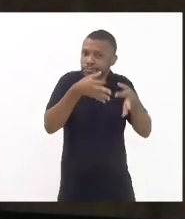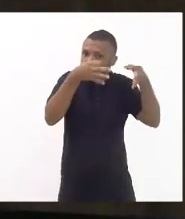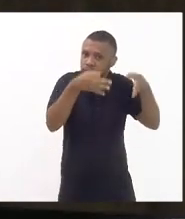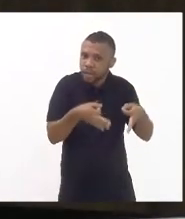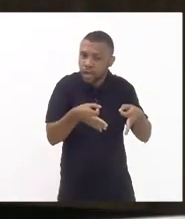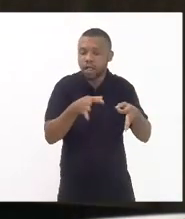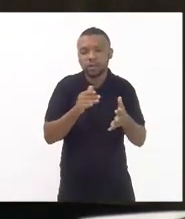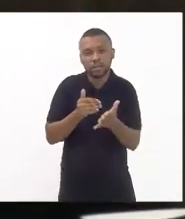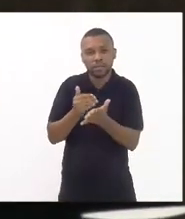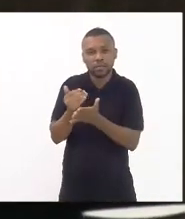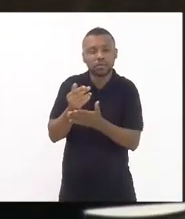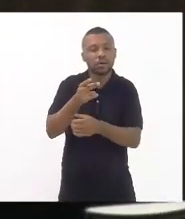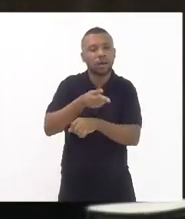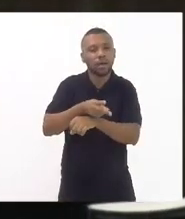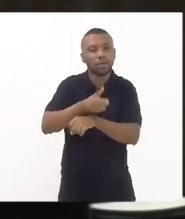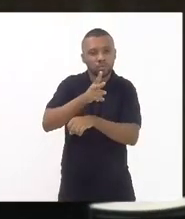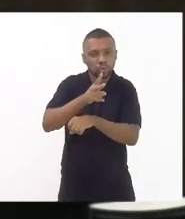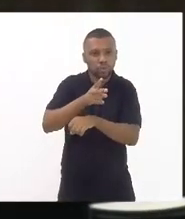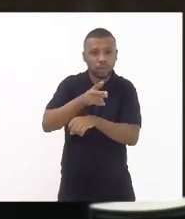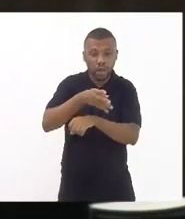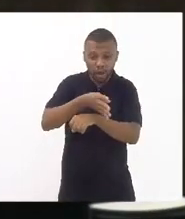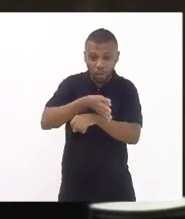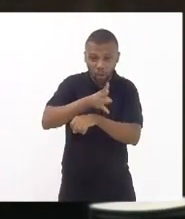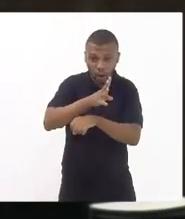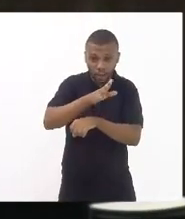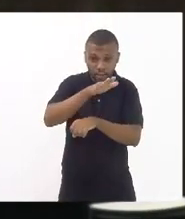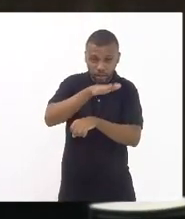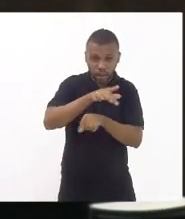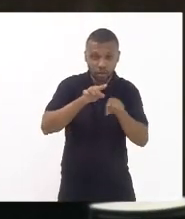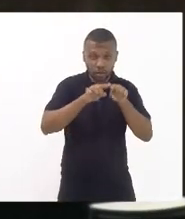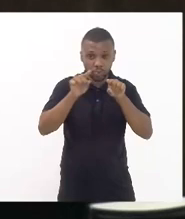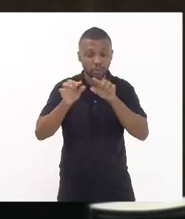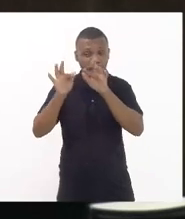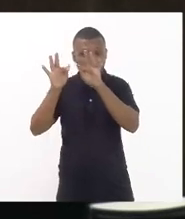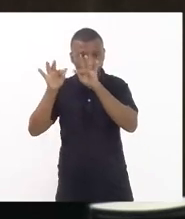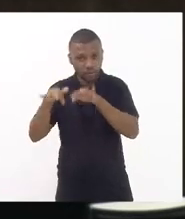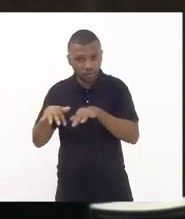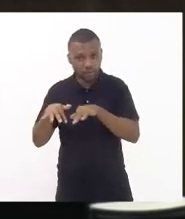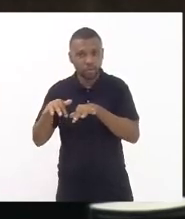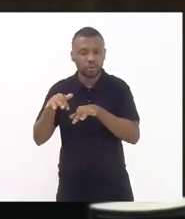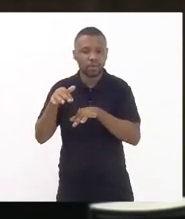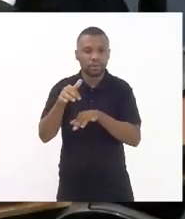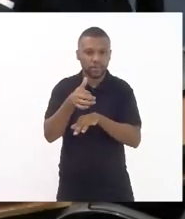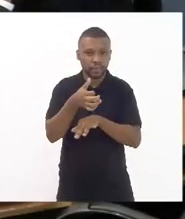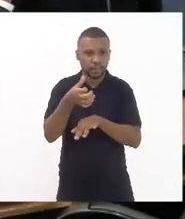que iniciada às 16 horas, encerrou-se às 16 horas e 8 minutos.